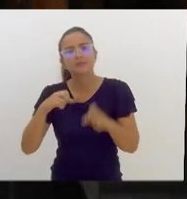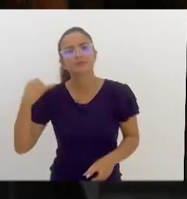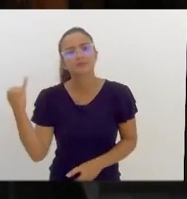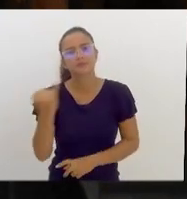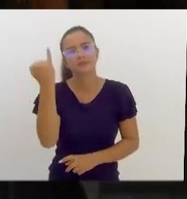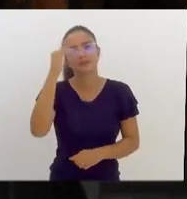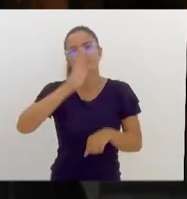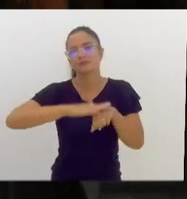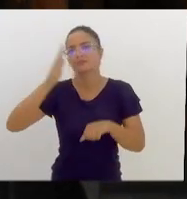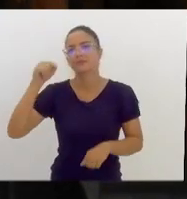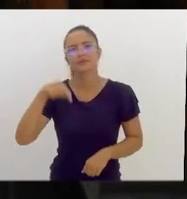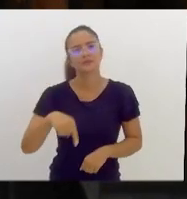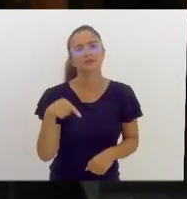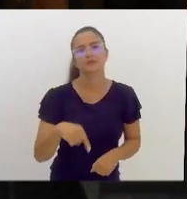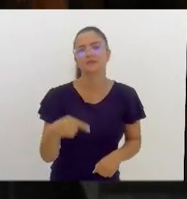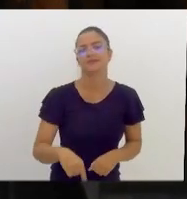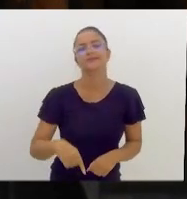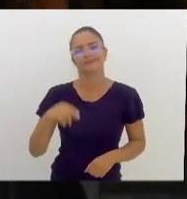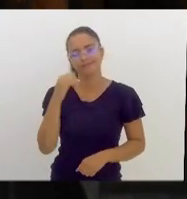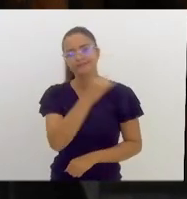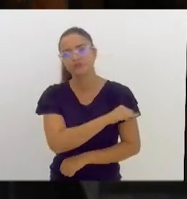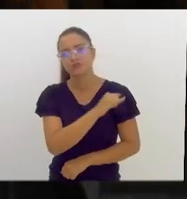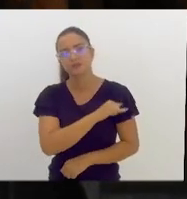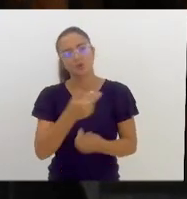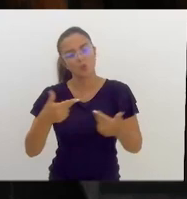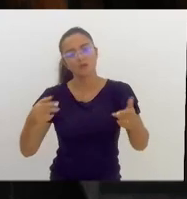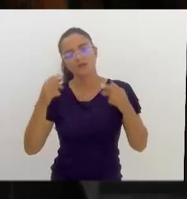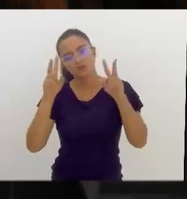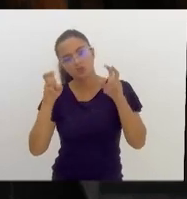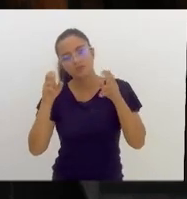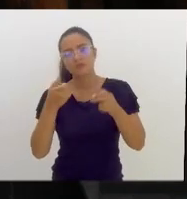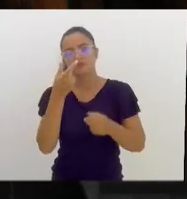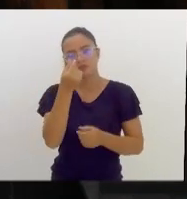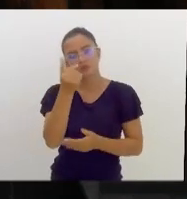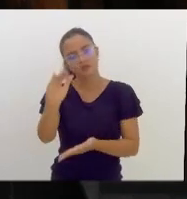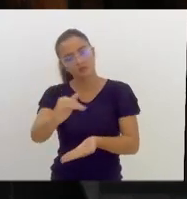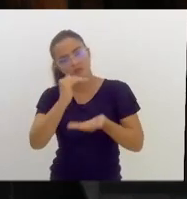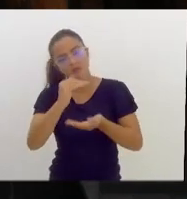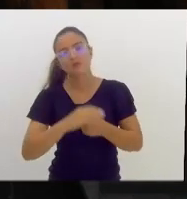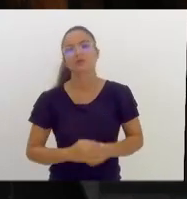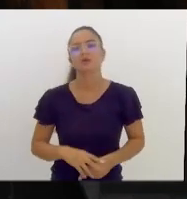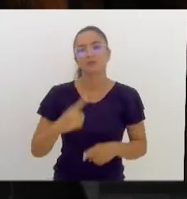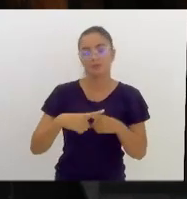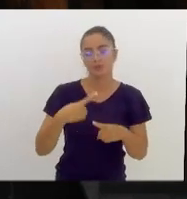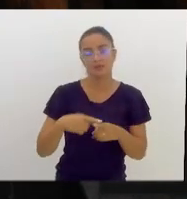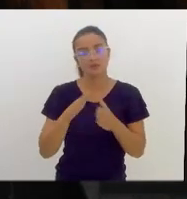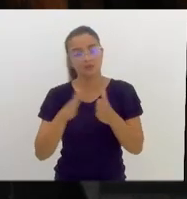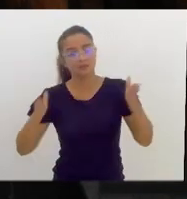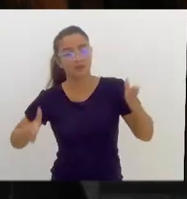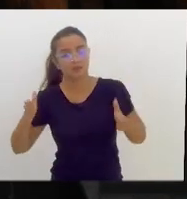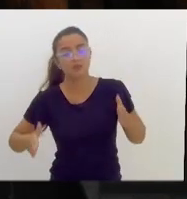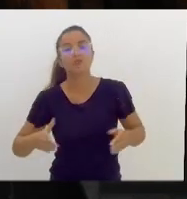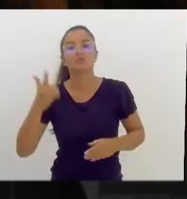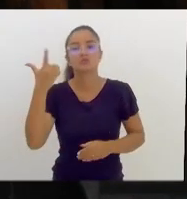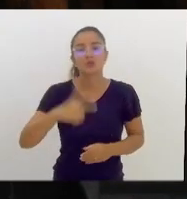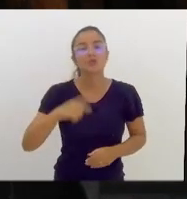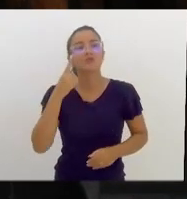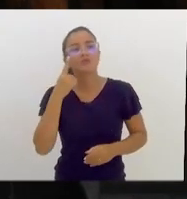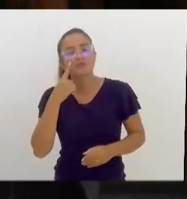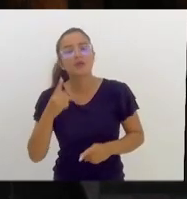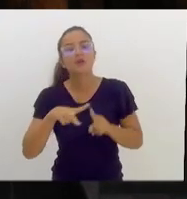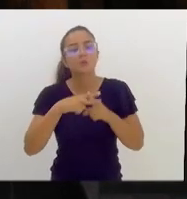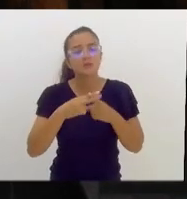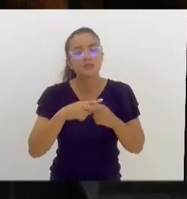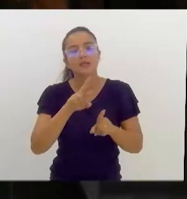importantes do quadro financeiro do Estado do Rio de Janeiro. Ainda mais num período em que se votou mais uma reforma da Previdência, que